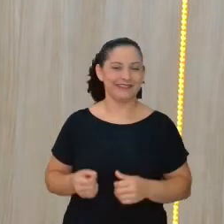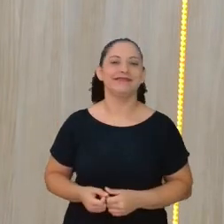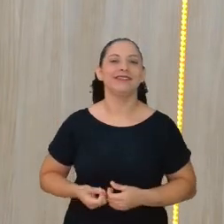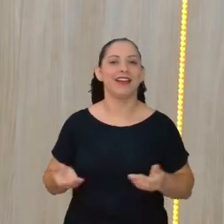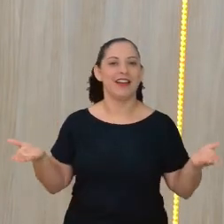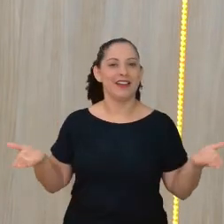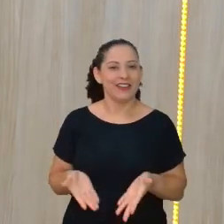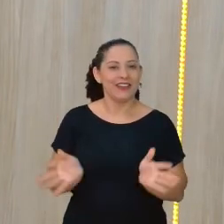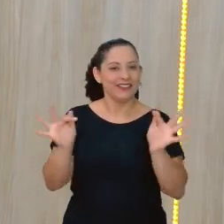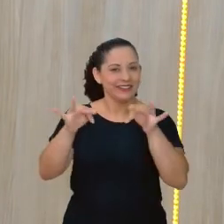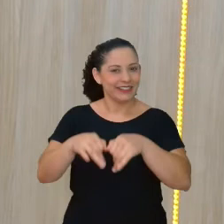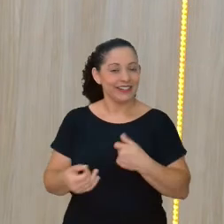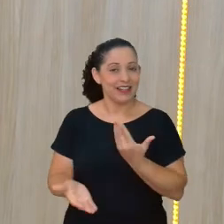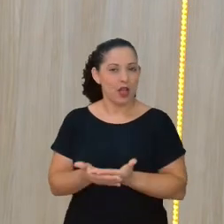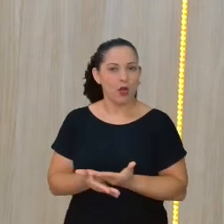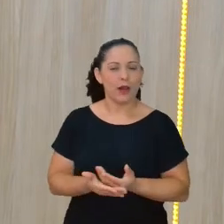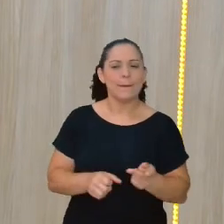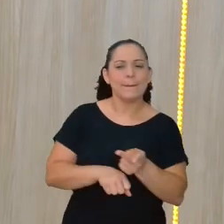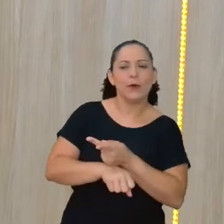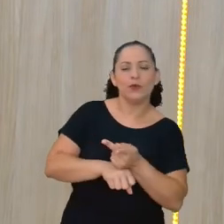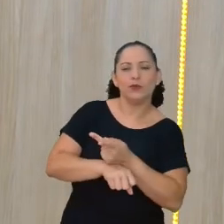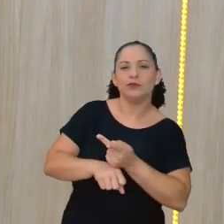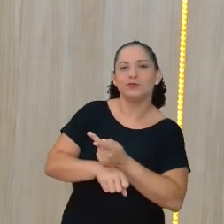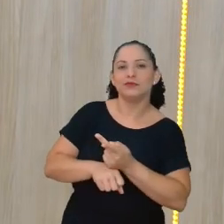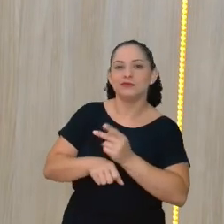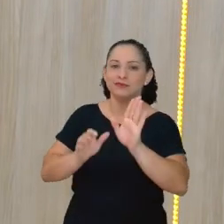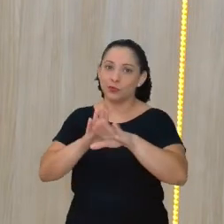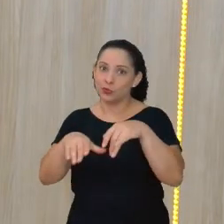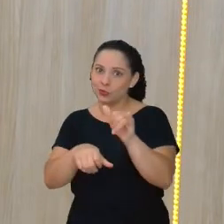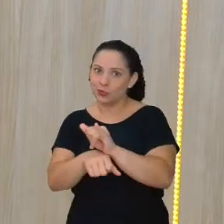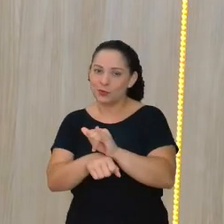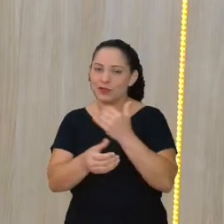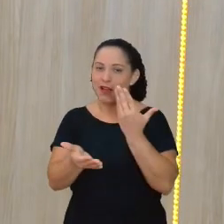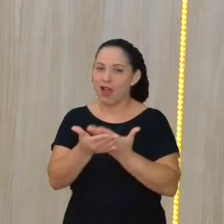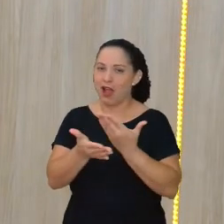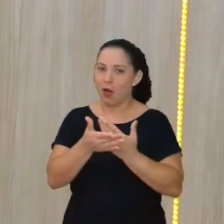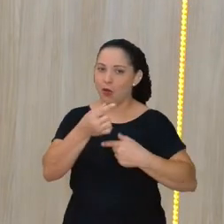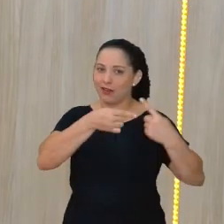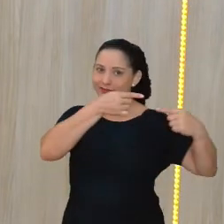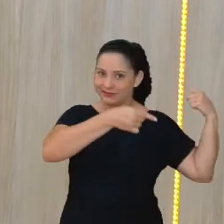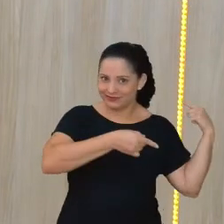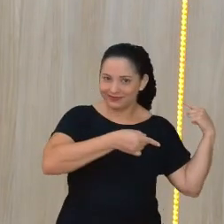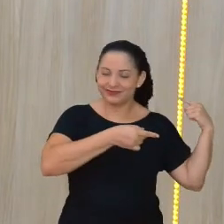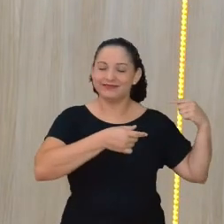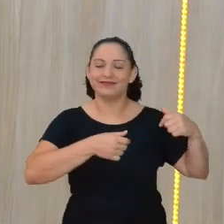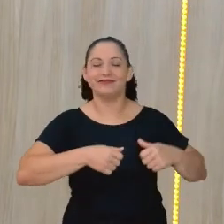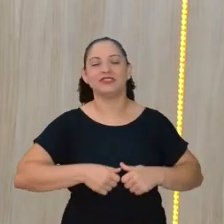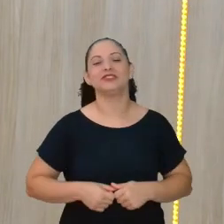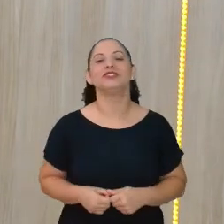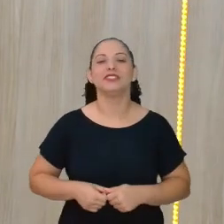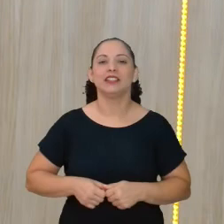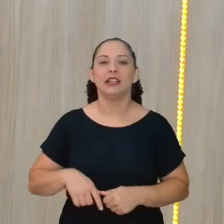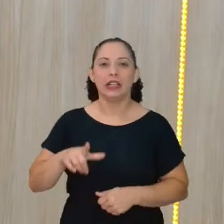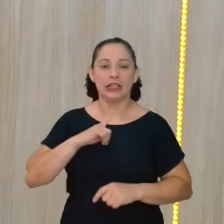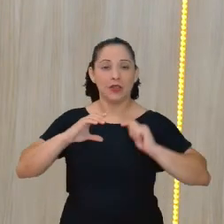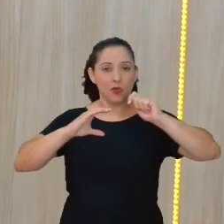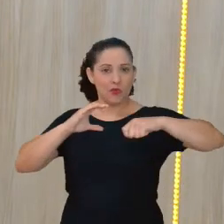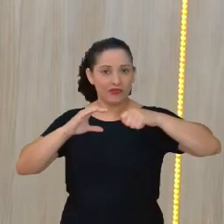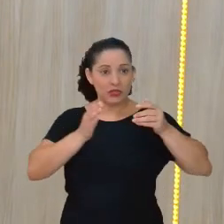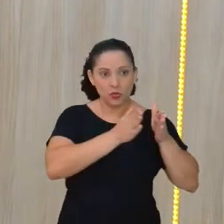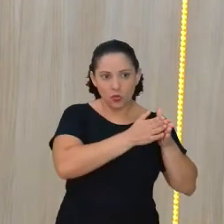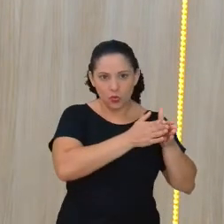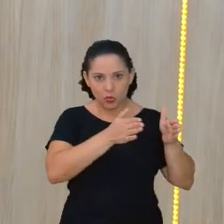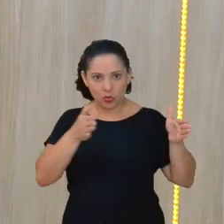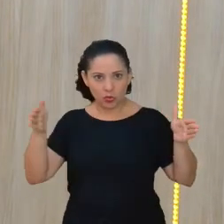fica por aqui, assiste lá a aula anterior, as duas aulas anteriores, na verdade. Uma que tem o vídeo